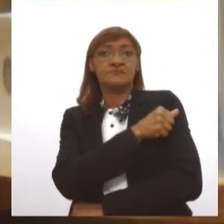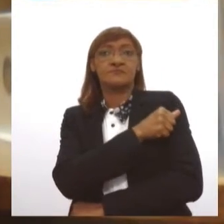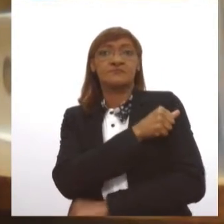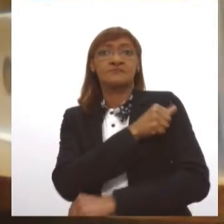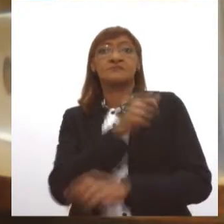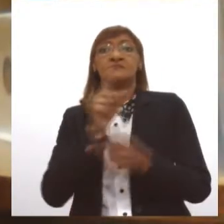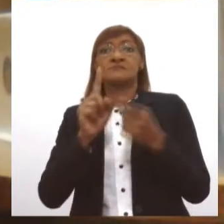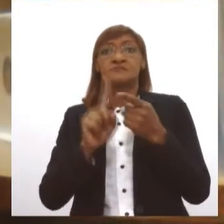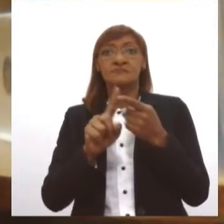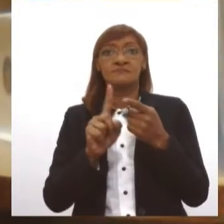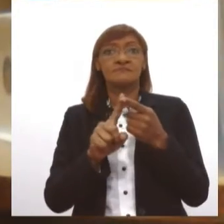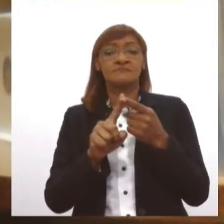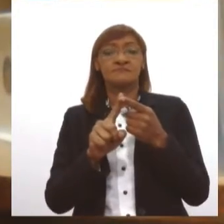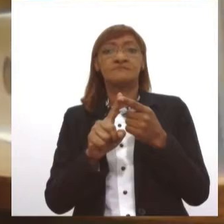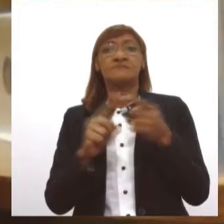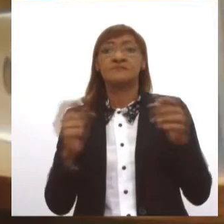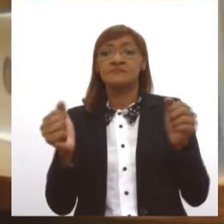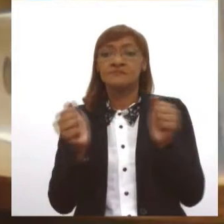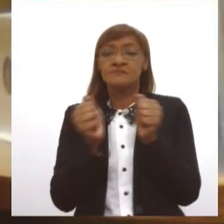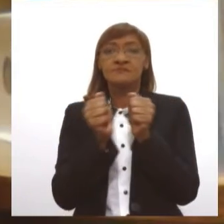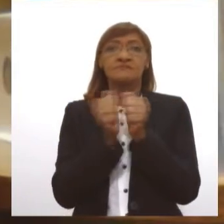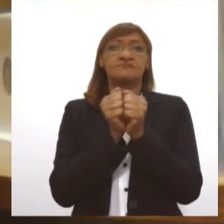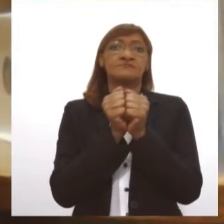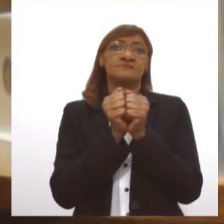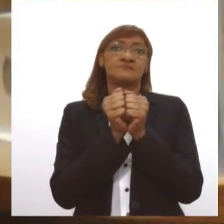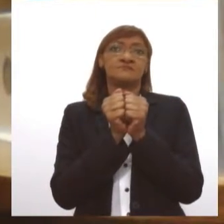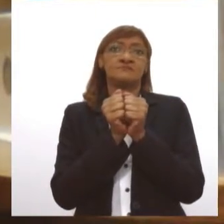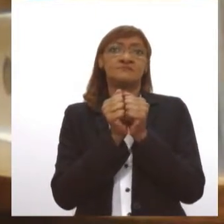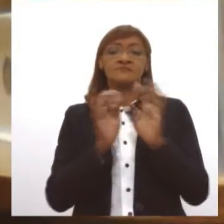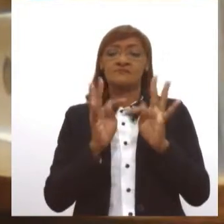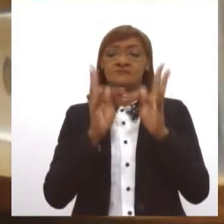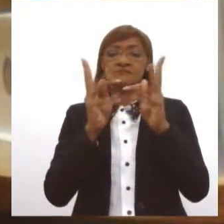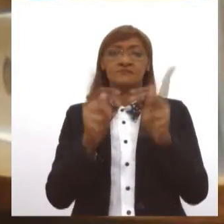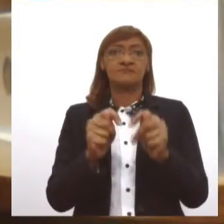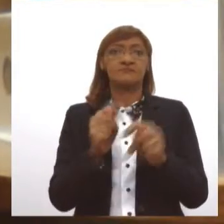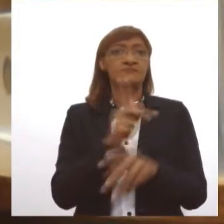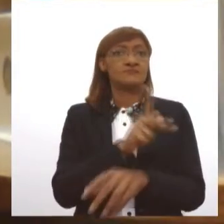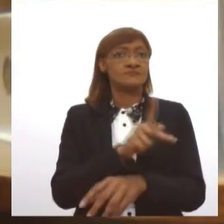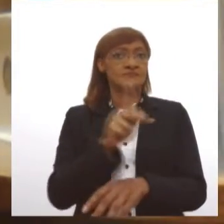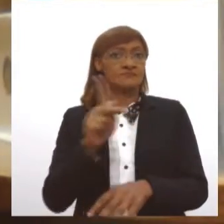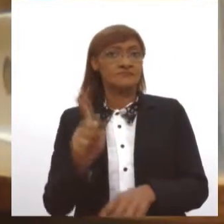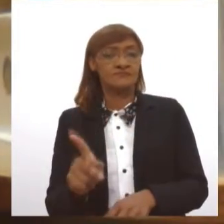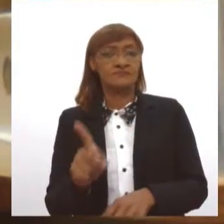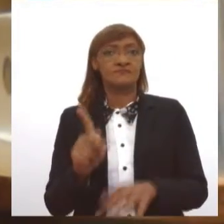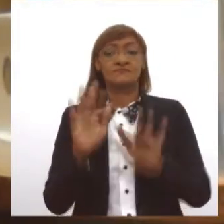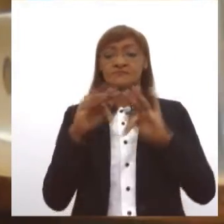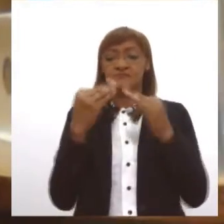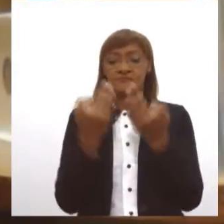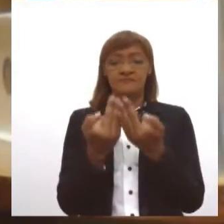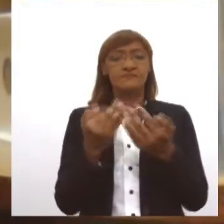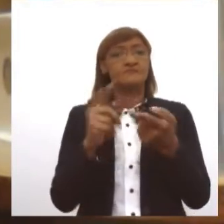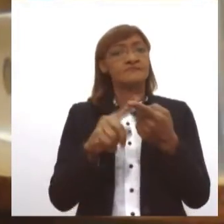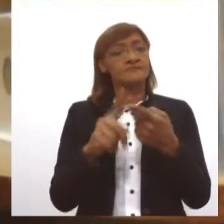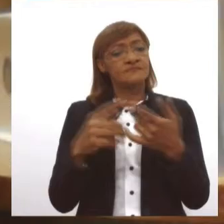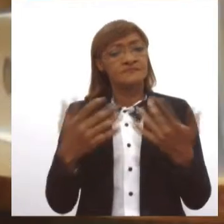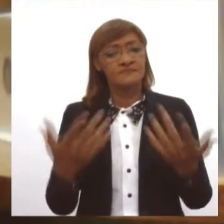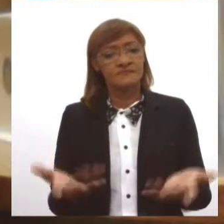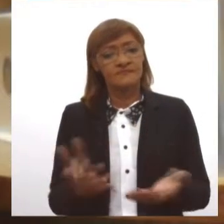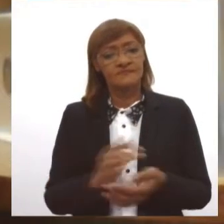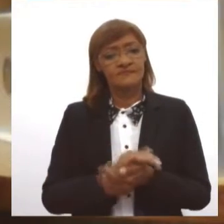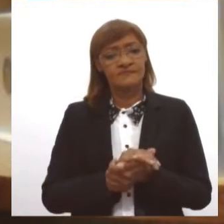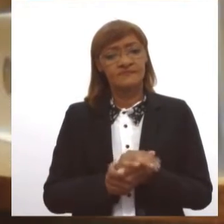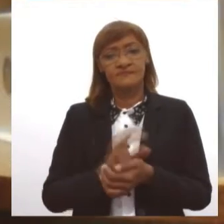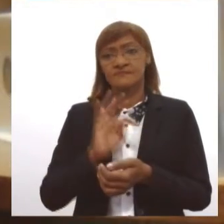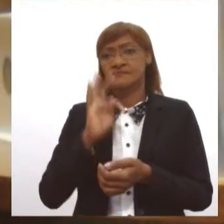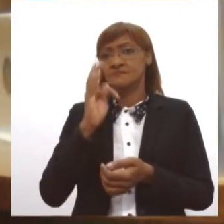as escolas. Os pais estão colaborando, entendendo que esse processo exige que todos